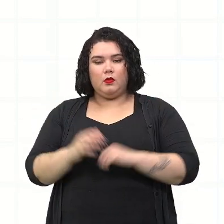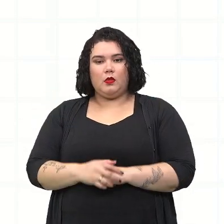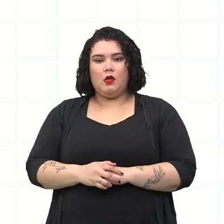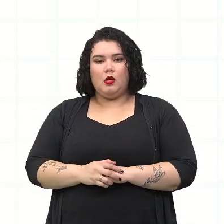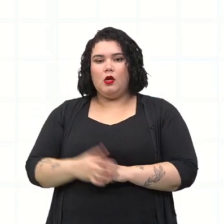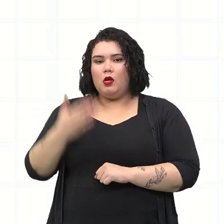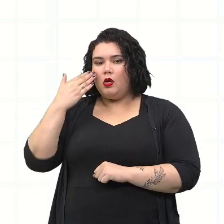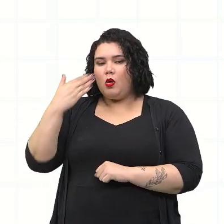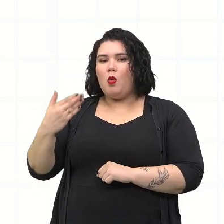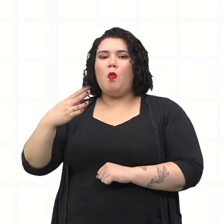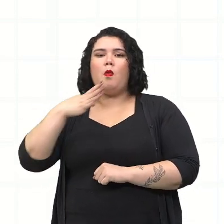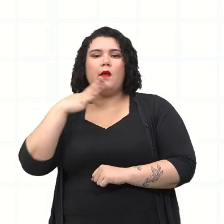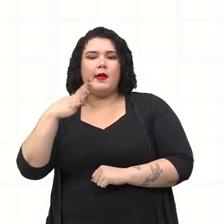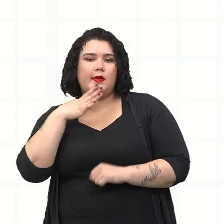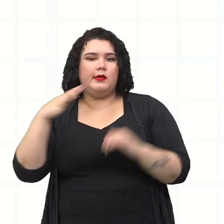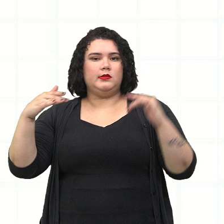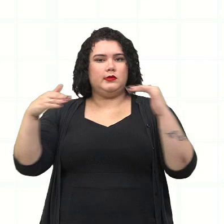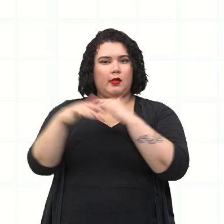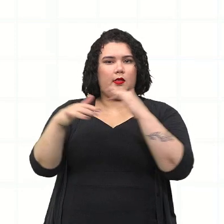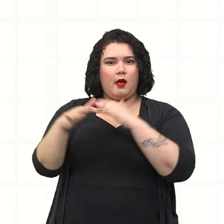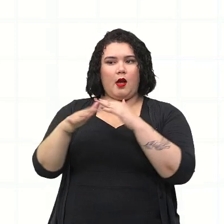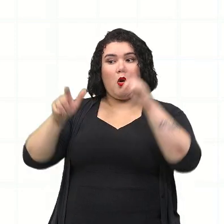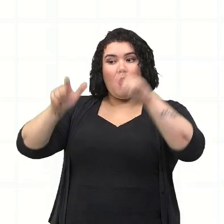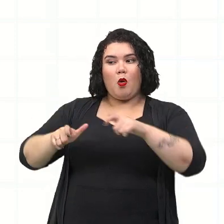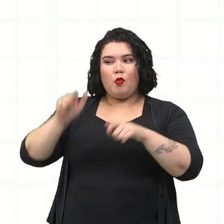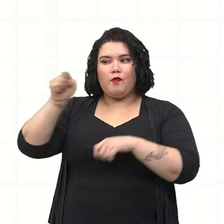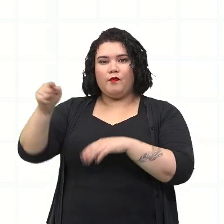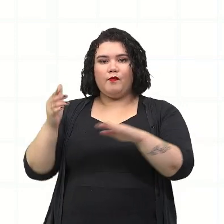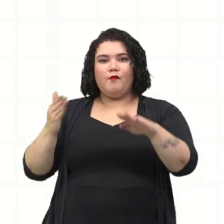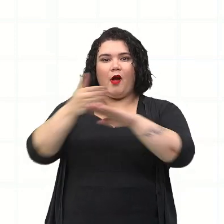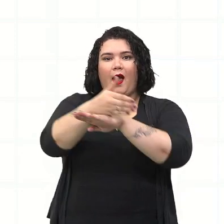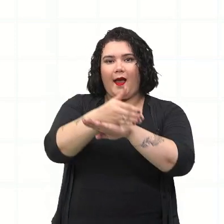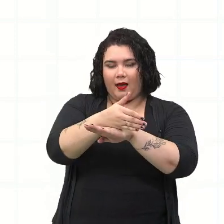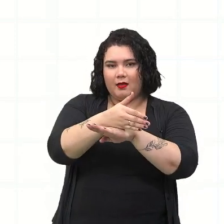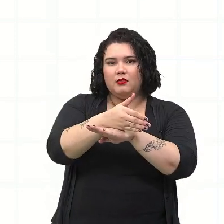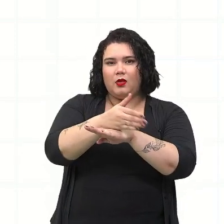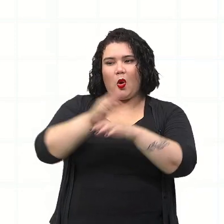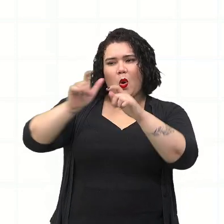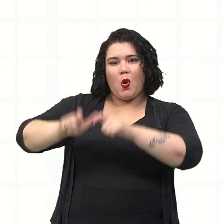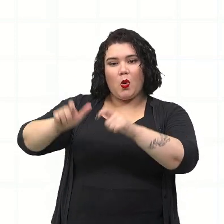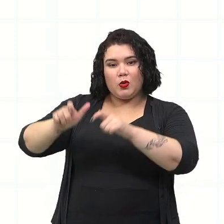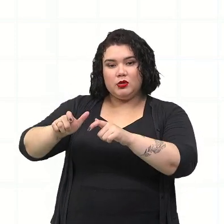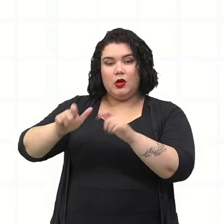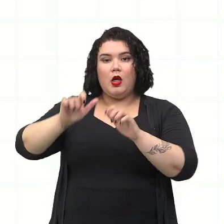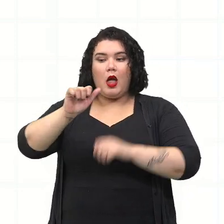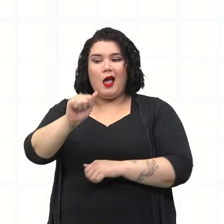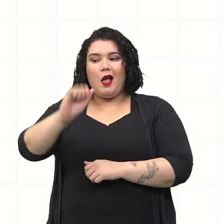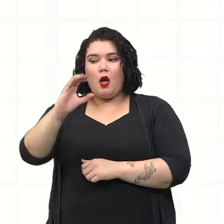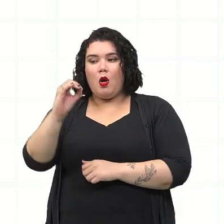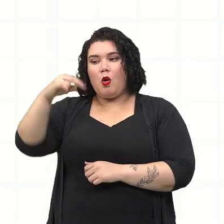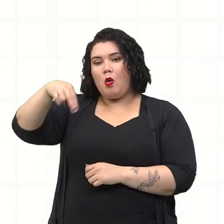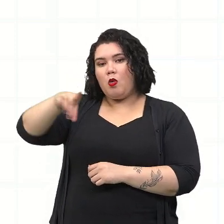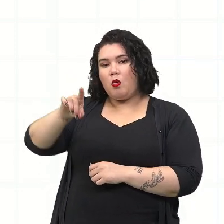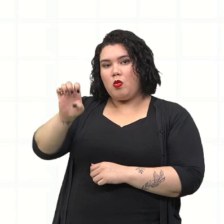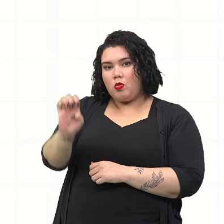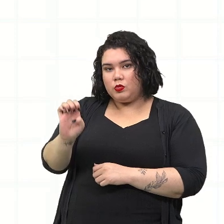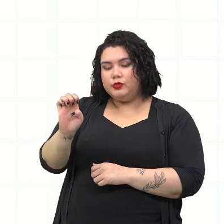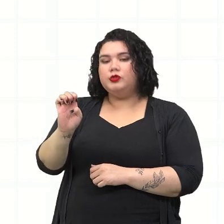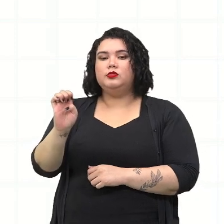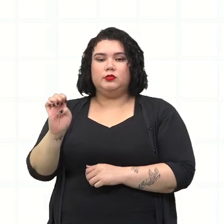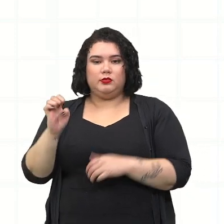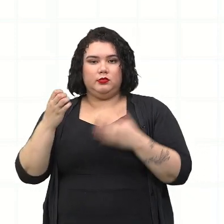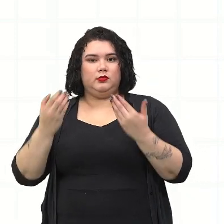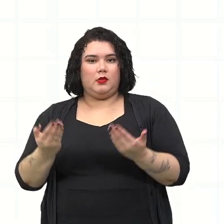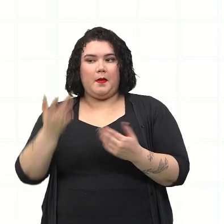irá indica movimento. Indica que não é algo estático, é movimento. A pessoa está se encaminhando